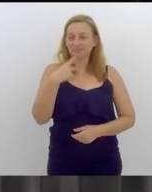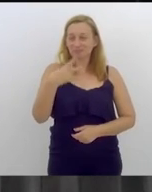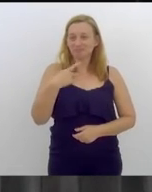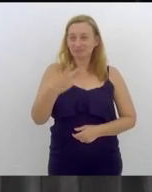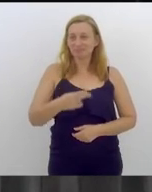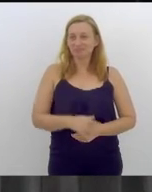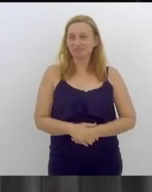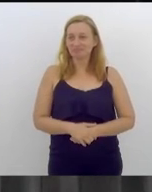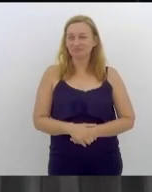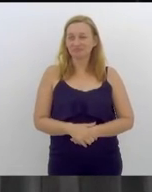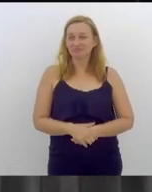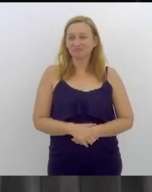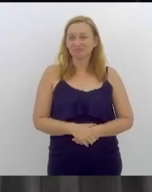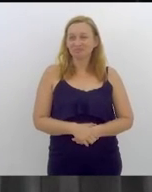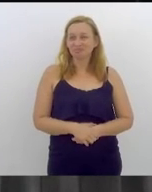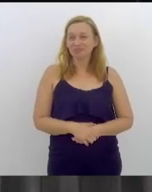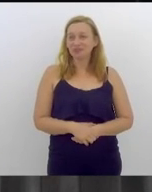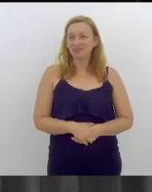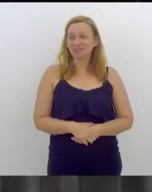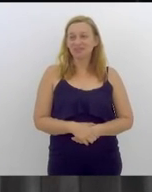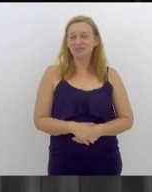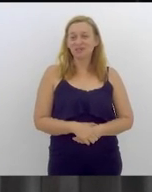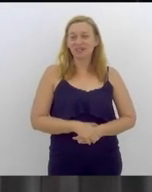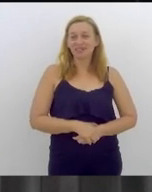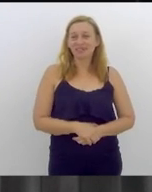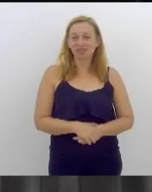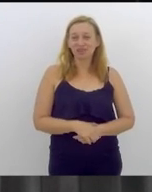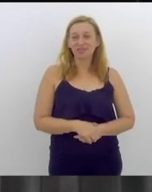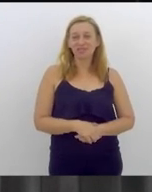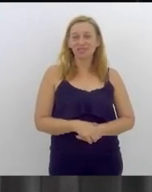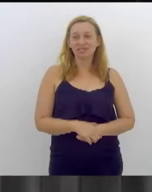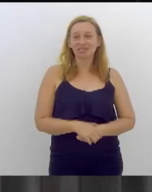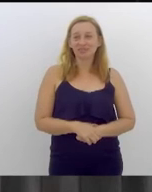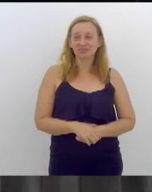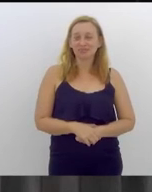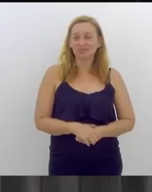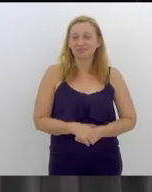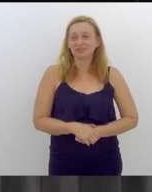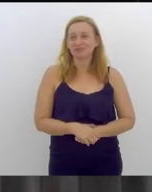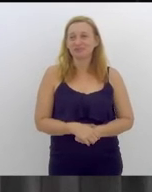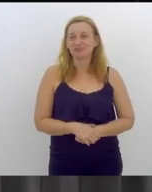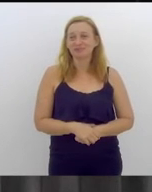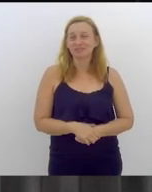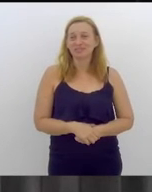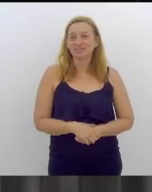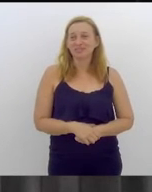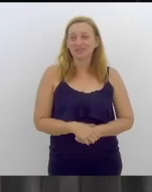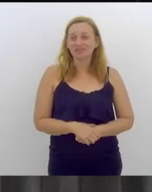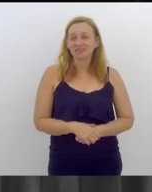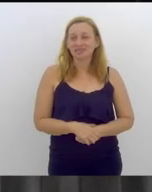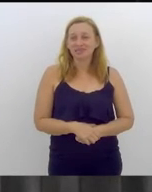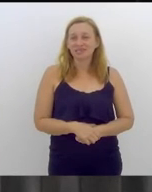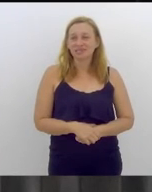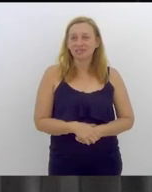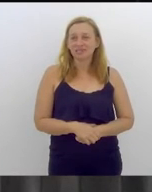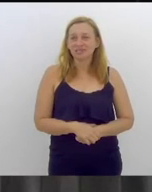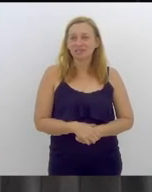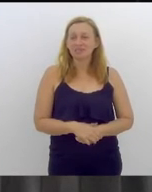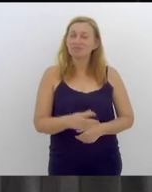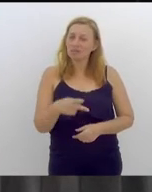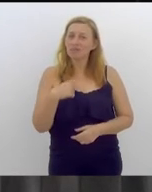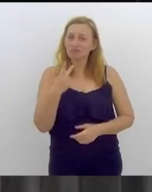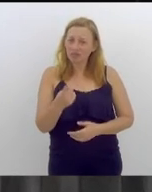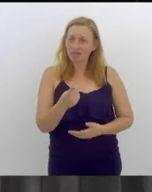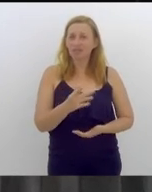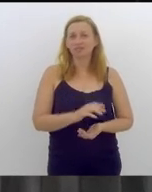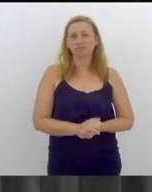vai ficar de forma pelo menos Aproveitar esses dois dias que ainda resta amanhã e depois de amanhã pelo menos para fazer pronunciamento